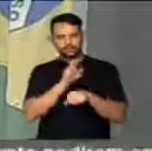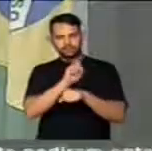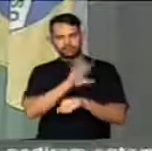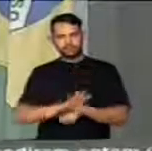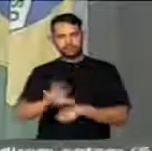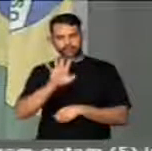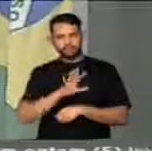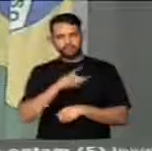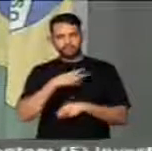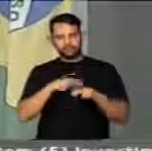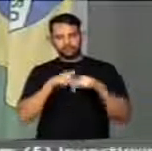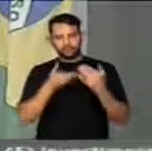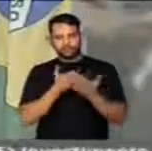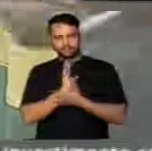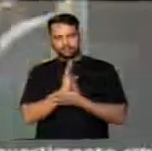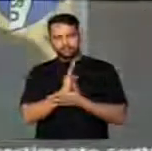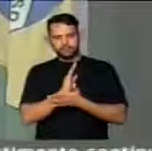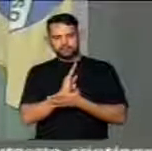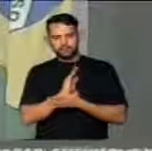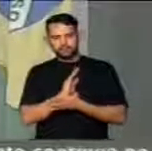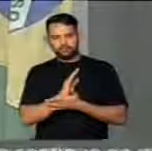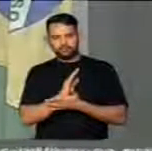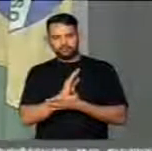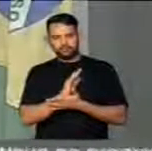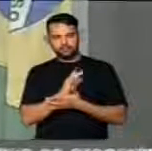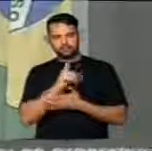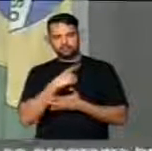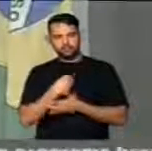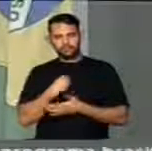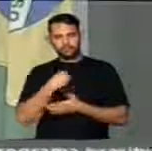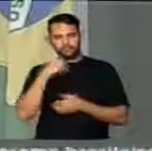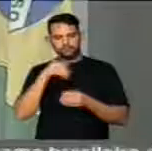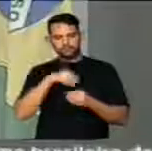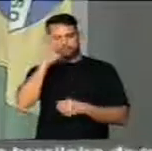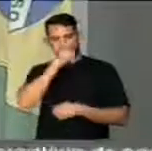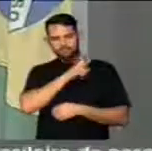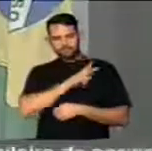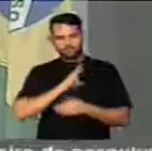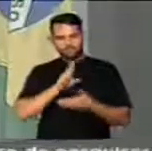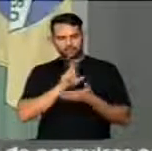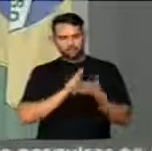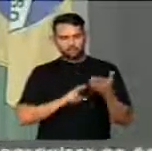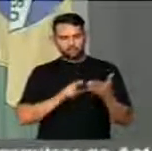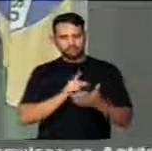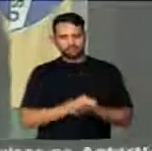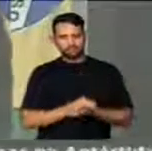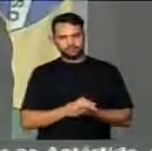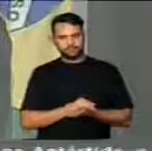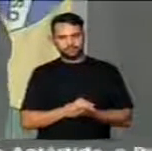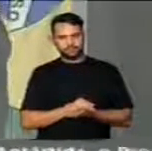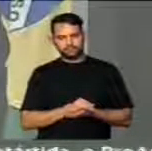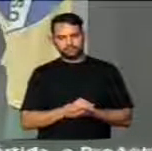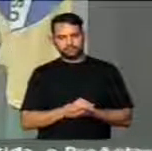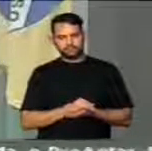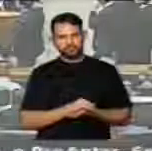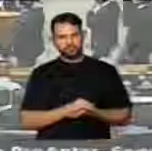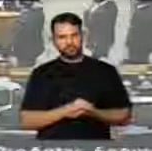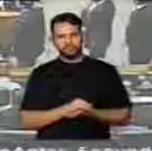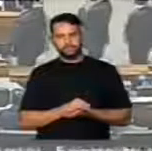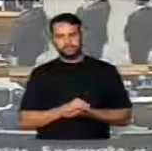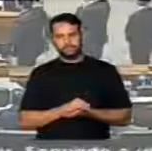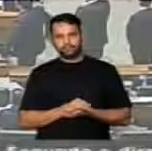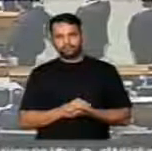de um substitutivo na cláusula de vigência até 31 de dezembro de